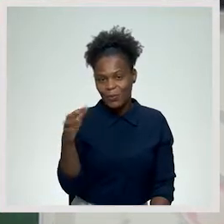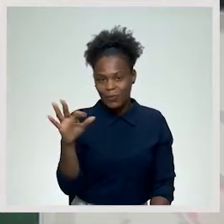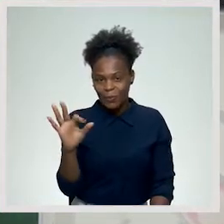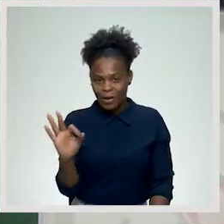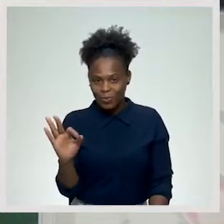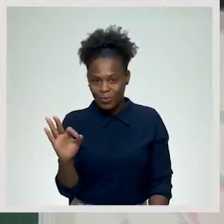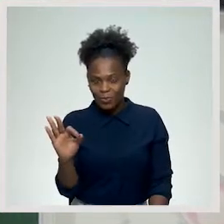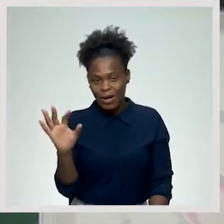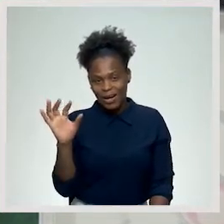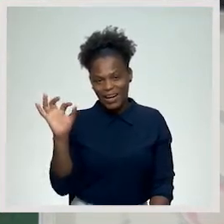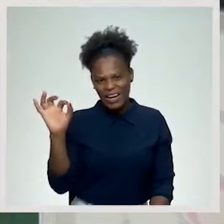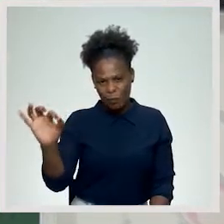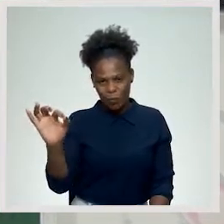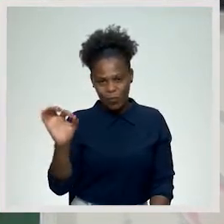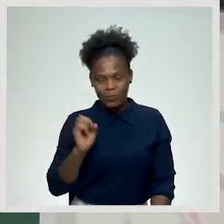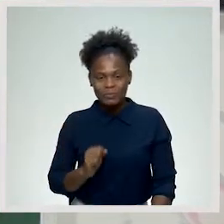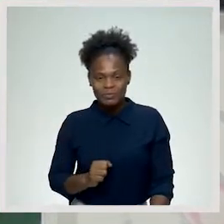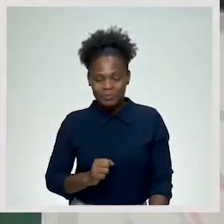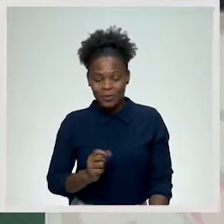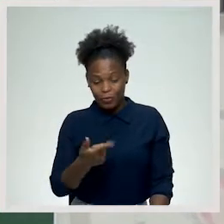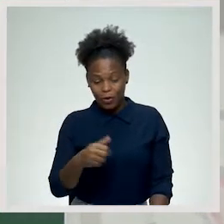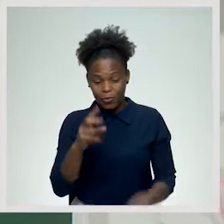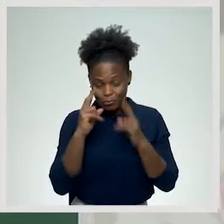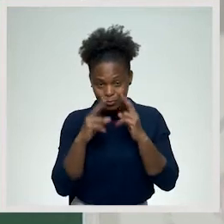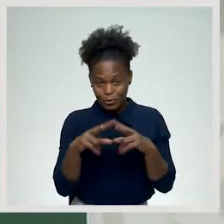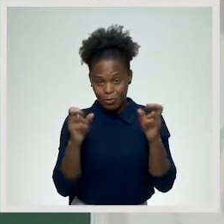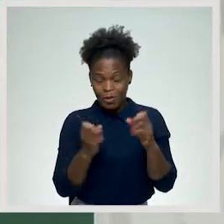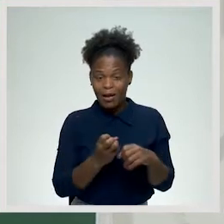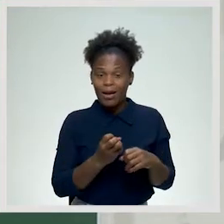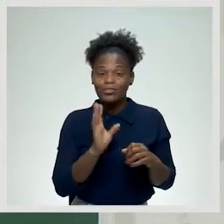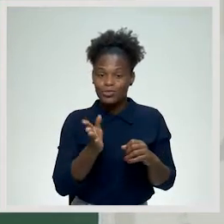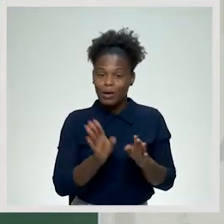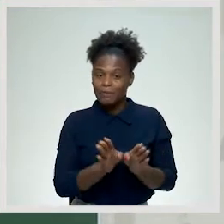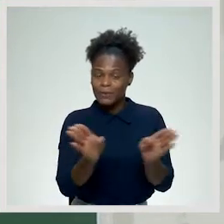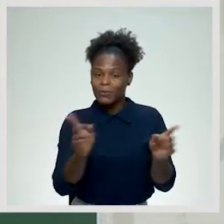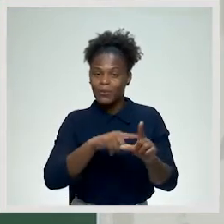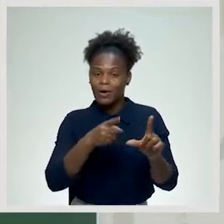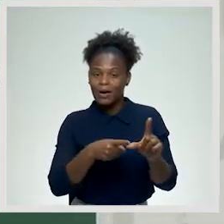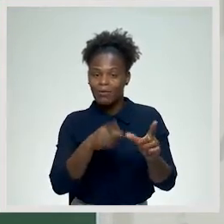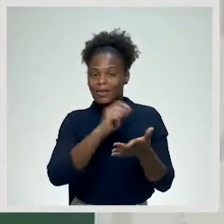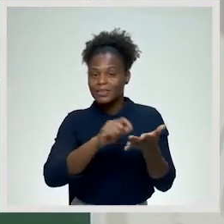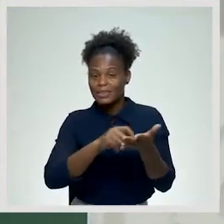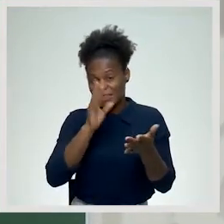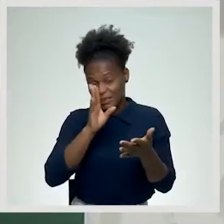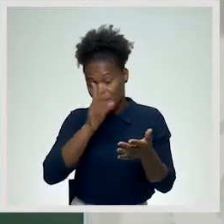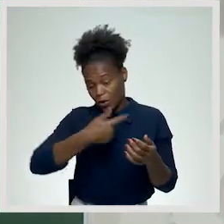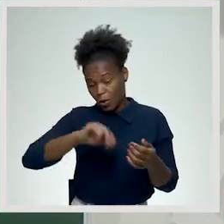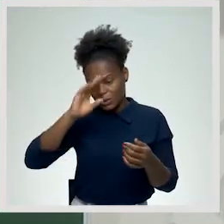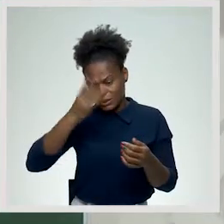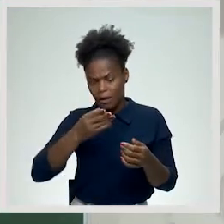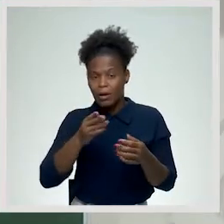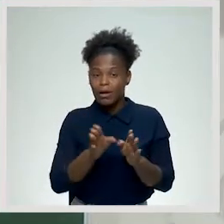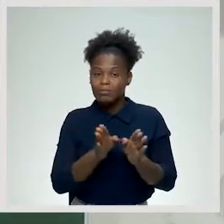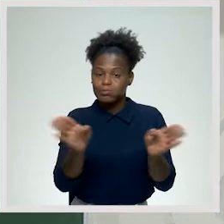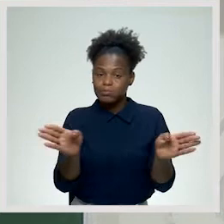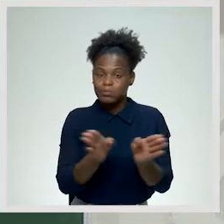54 graus. Nós descobrimos a amplitude do ângulo inscrito se nós soubermos a amplitude